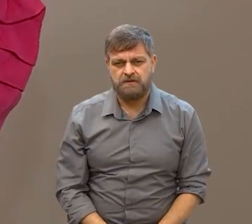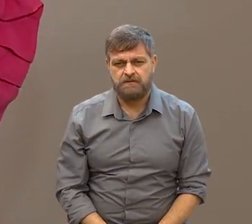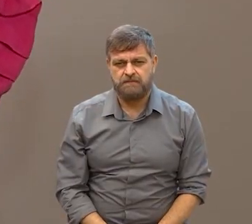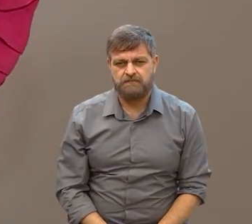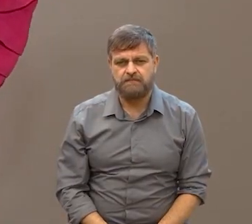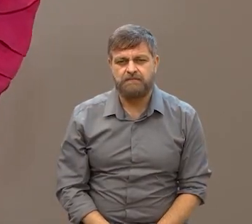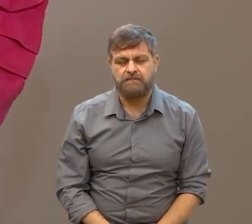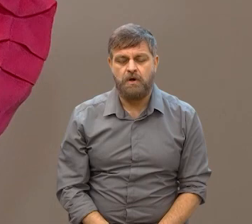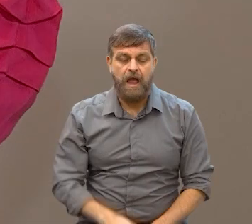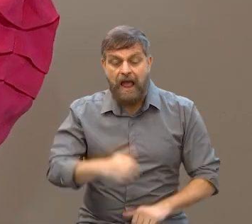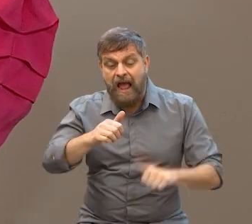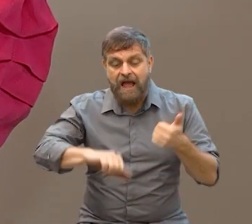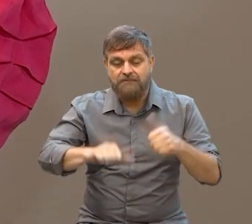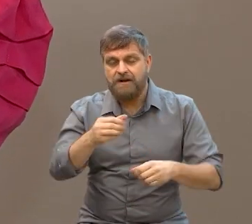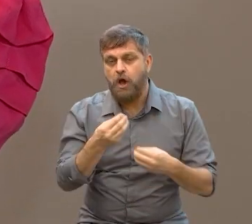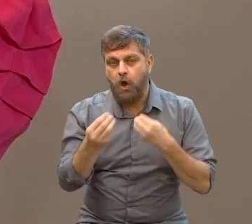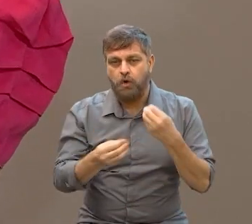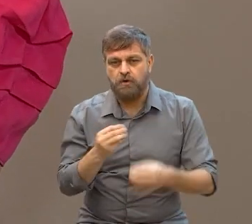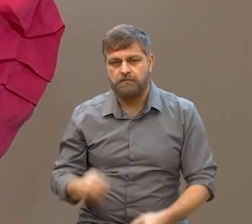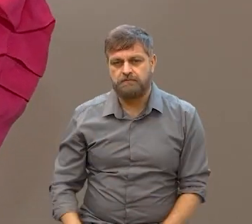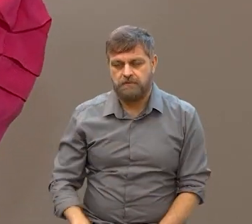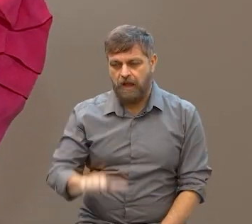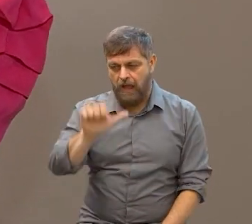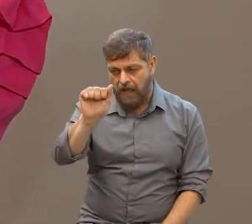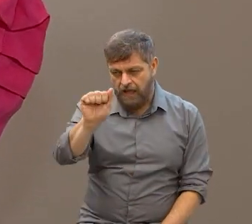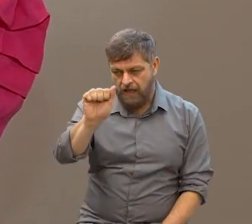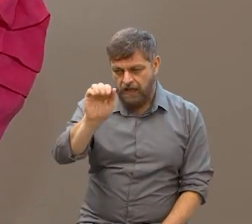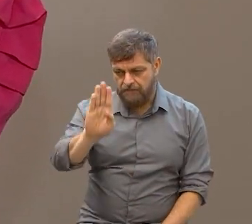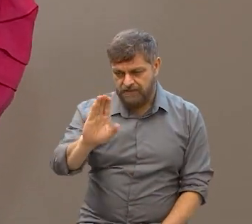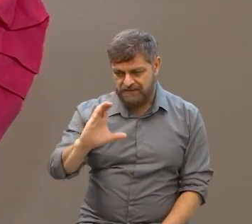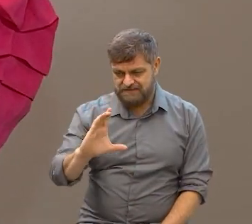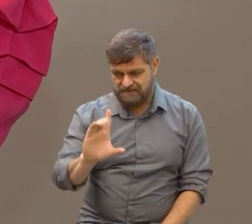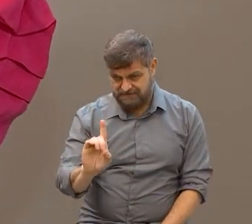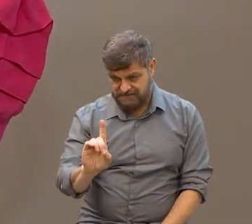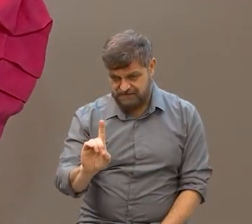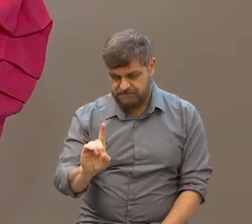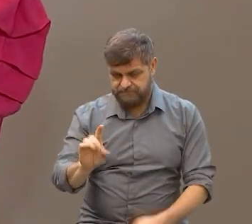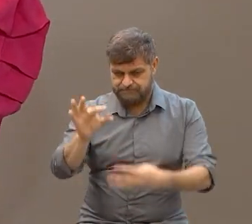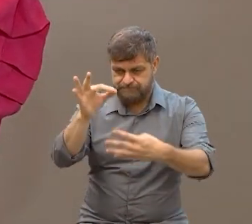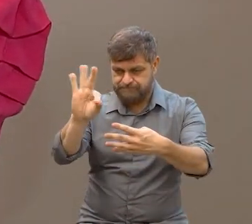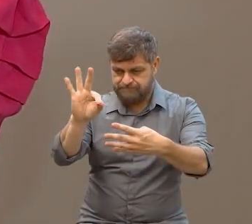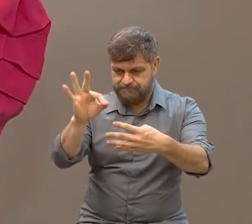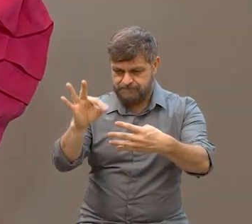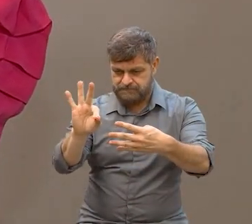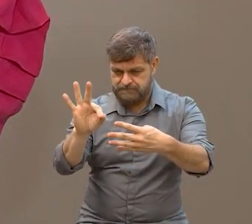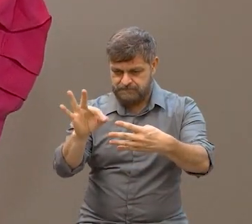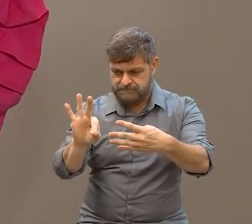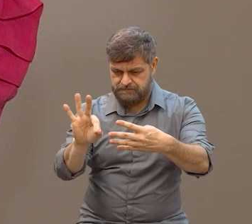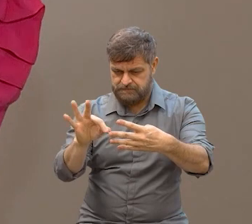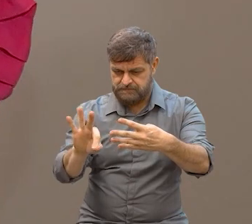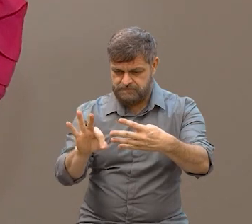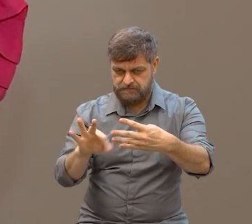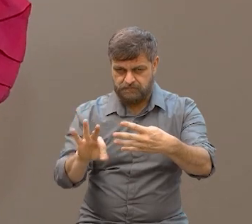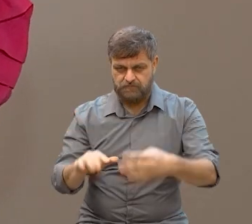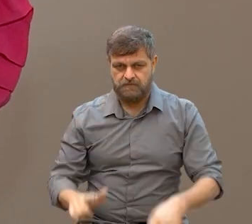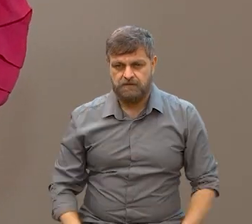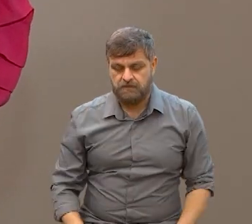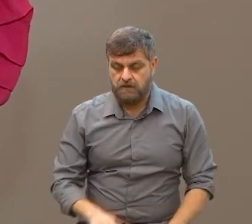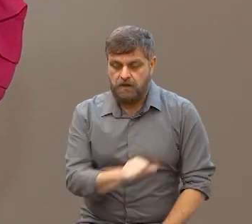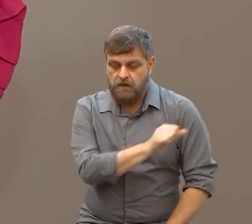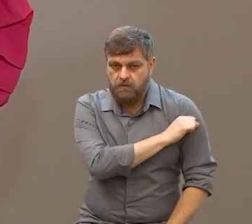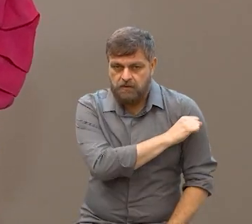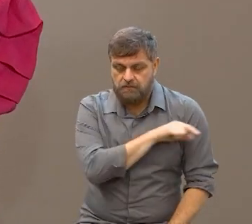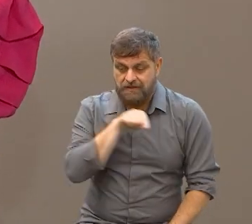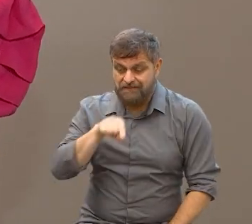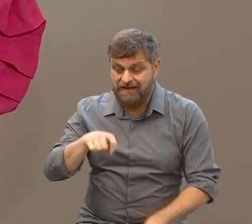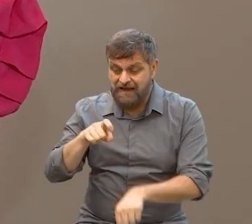Da avaliação de múltipla escolha, em que eu dou a avaliação de múltipla escolha para os alunos, dou